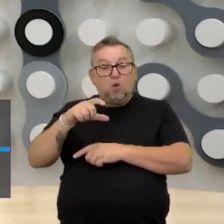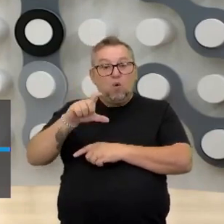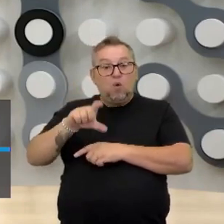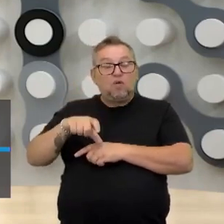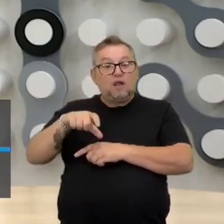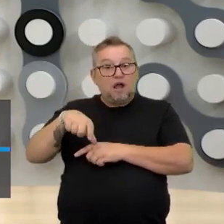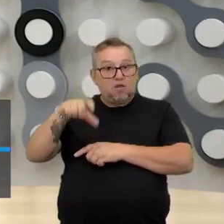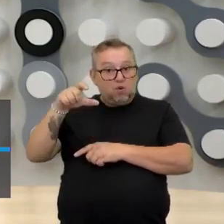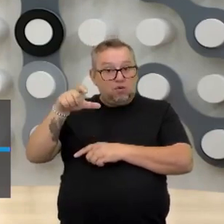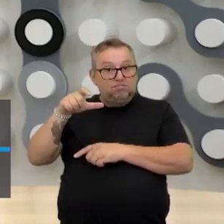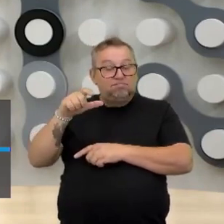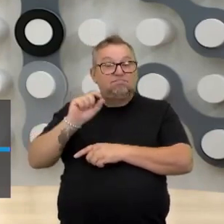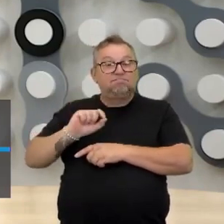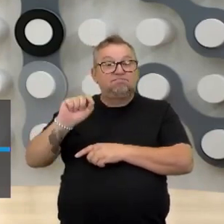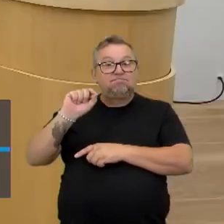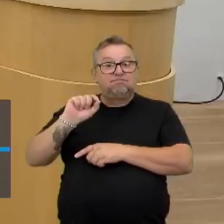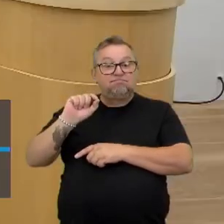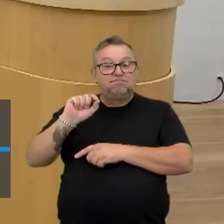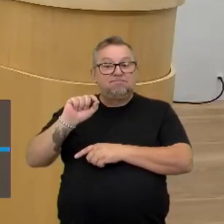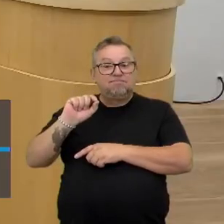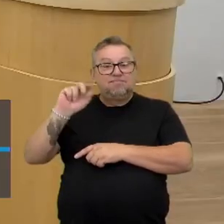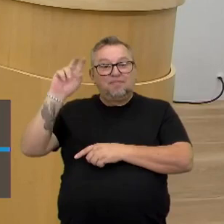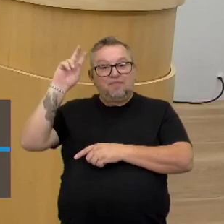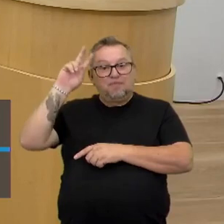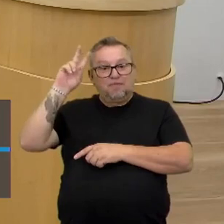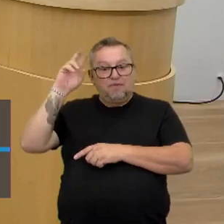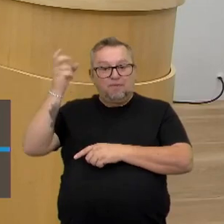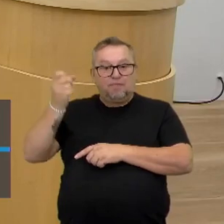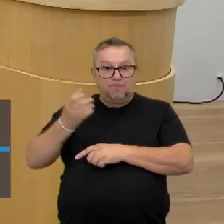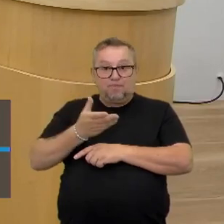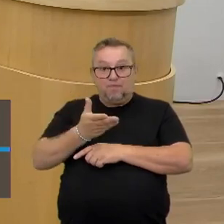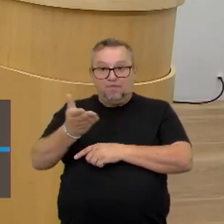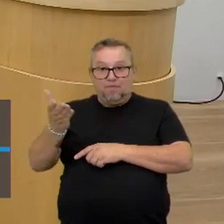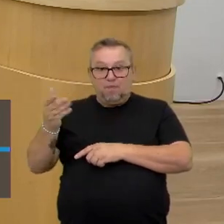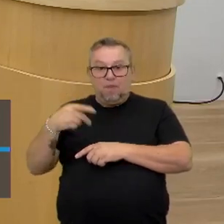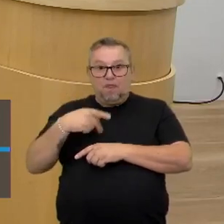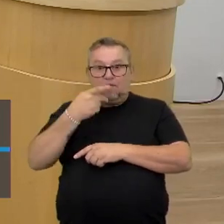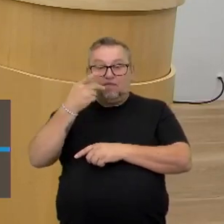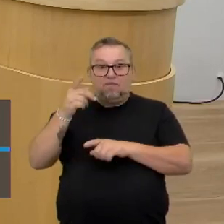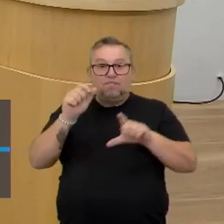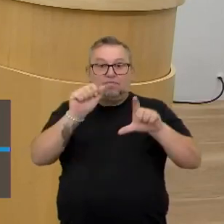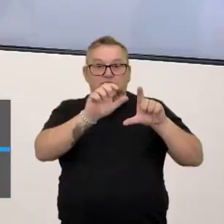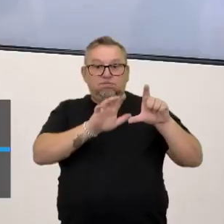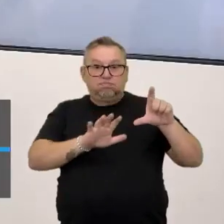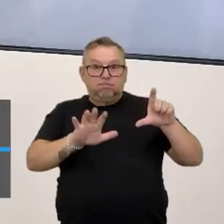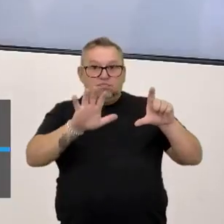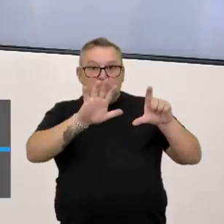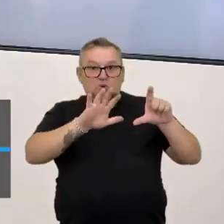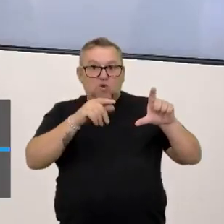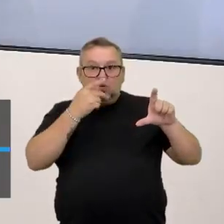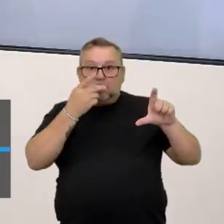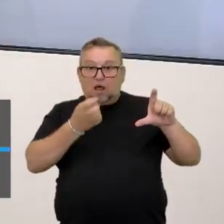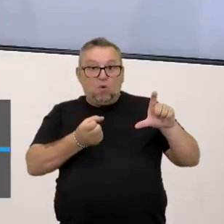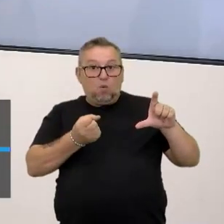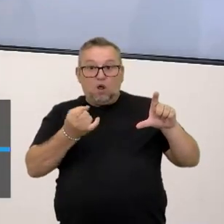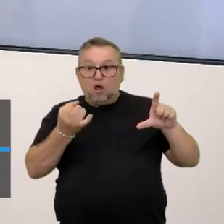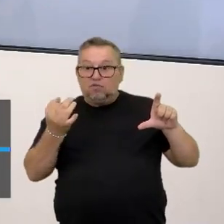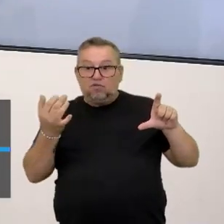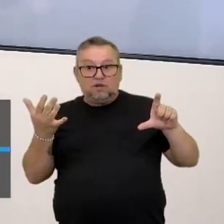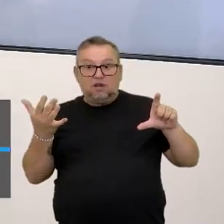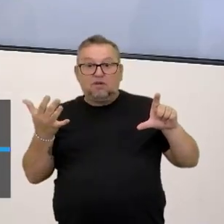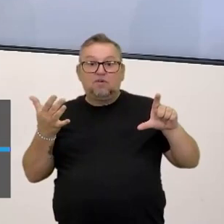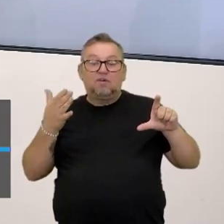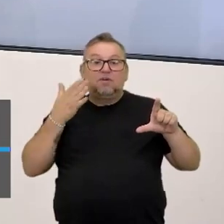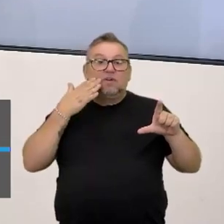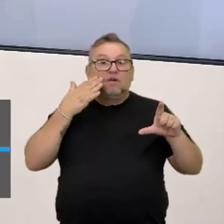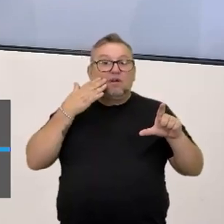né? E aí, o que acontece? Então, lembra que eu falei para vocês, né? Quando a gente fala de campo amostral, a gente não está falando de quantidade, a gente está